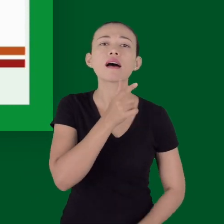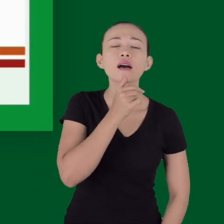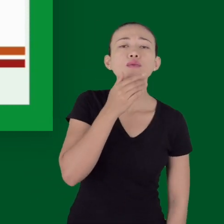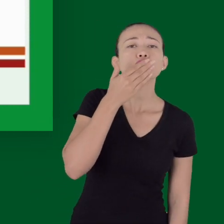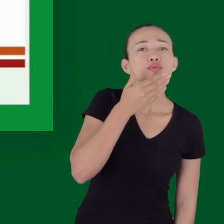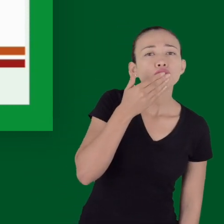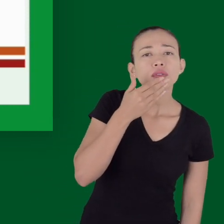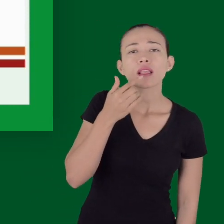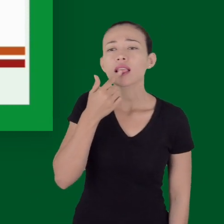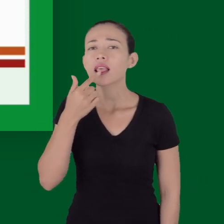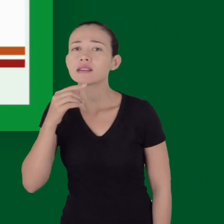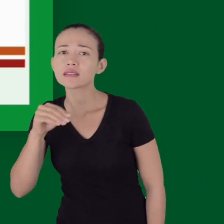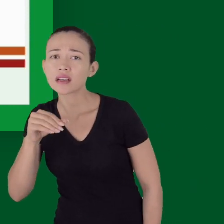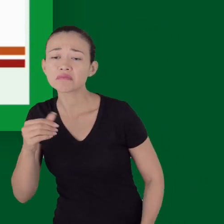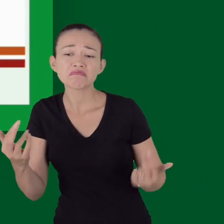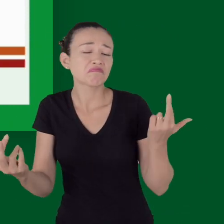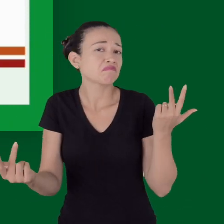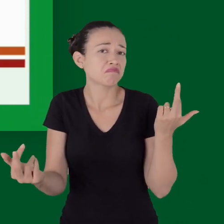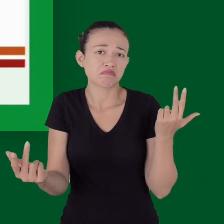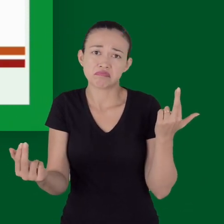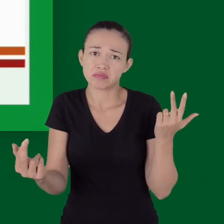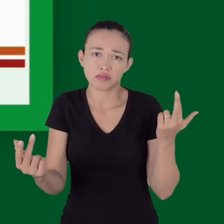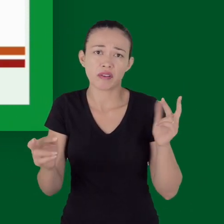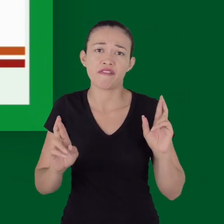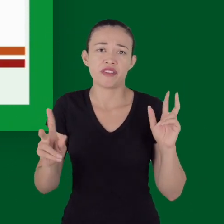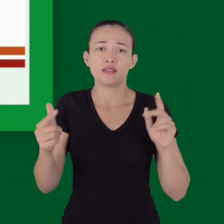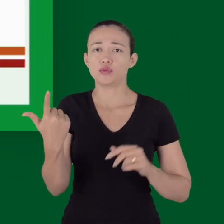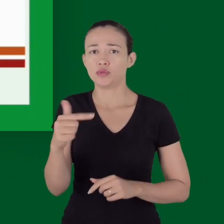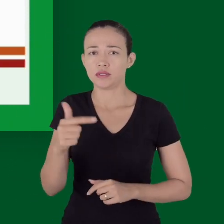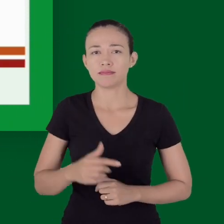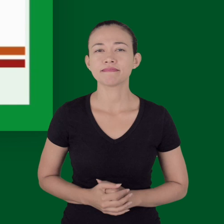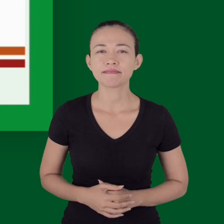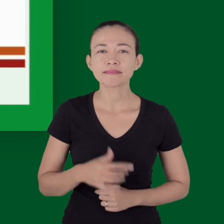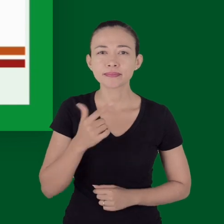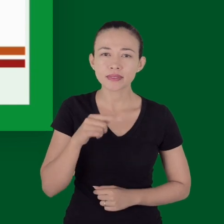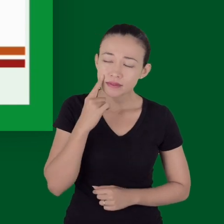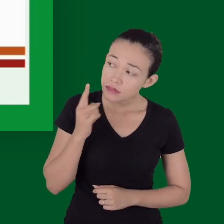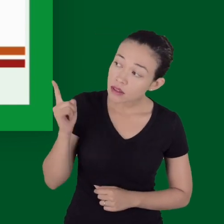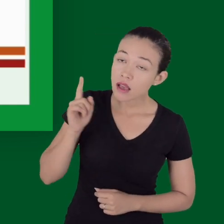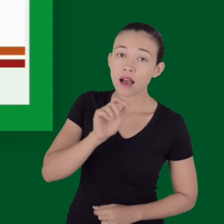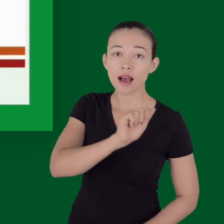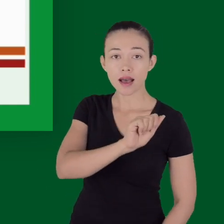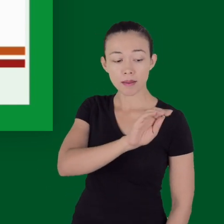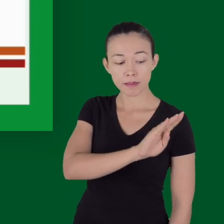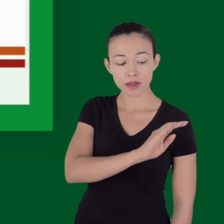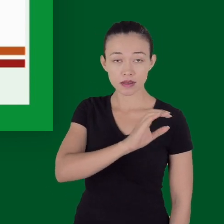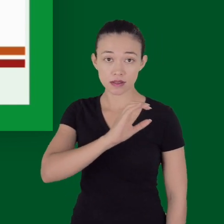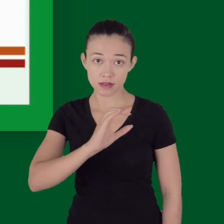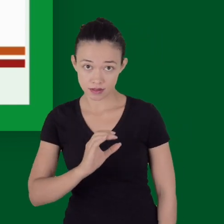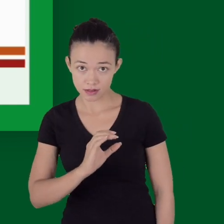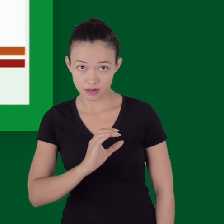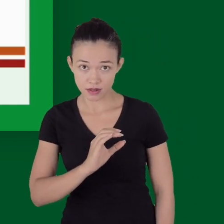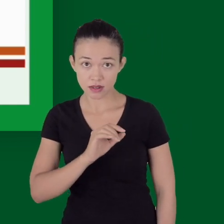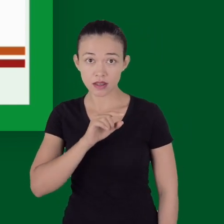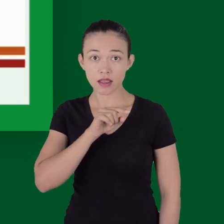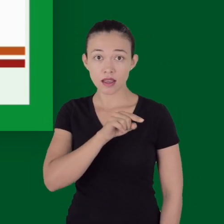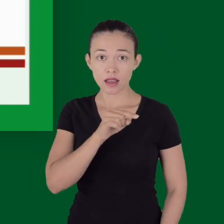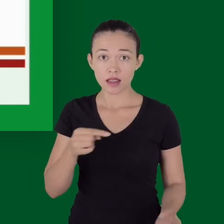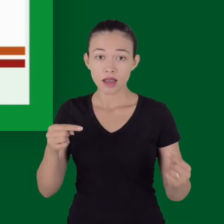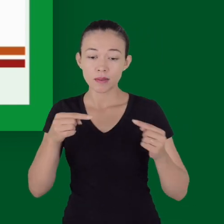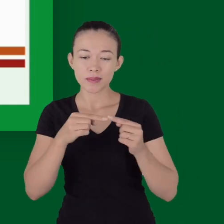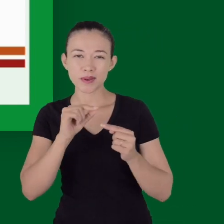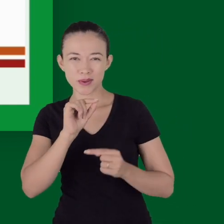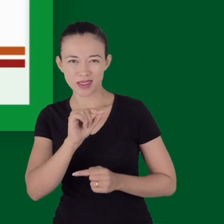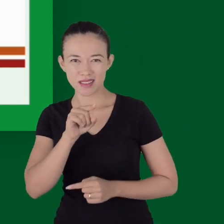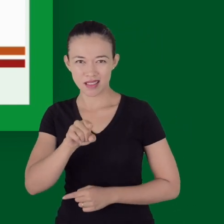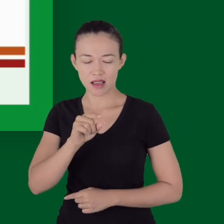água salgada no pré-hospitalar, né? E o ABC é importante a gente lembrar que a natureza da parada